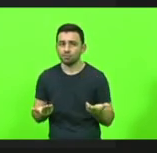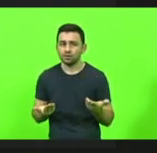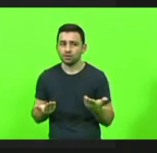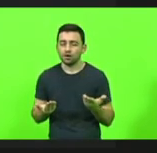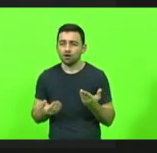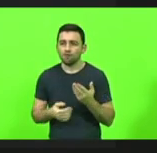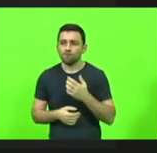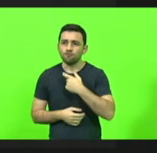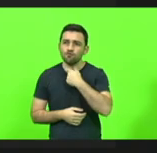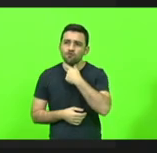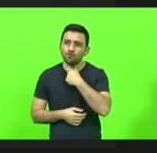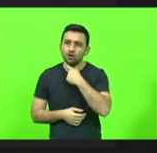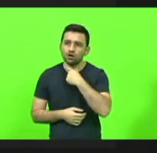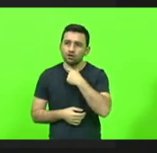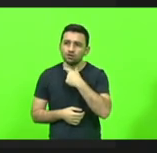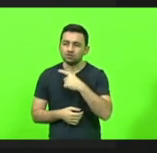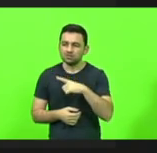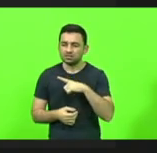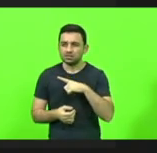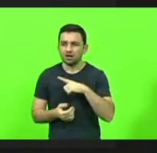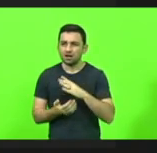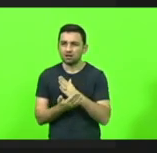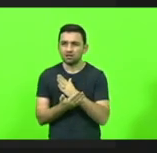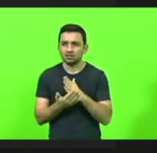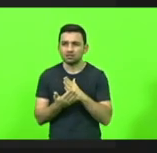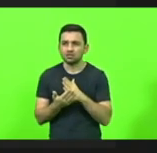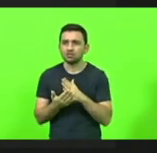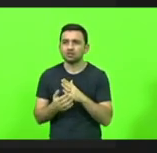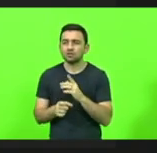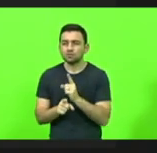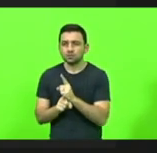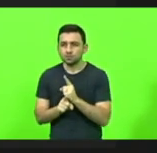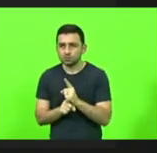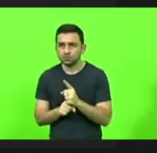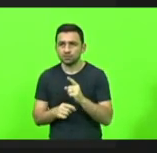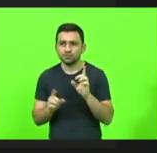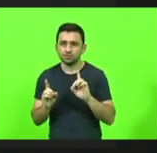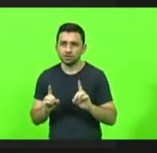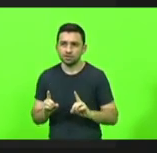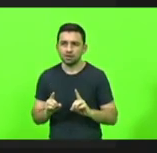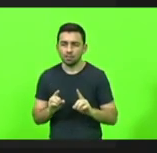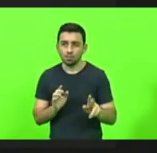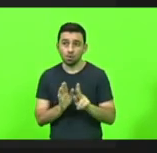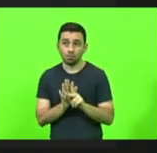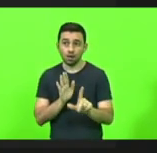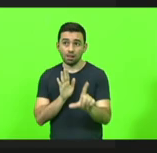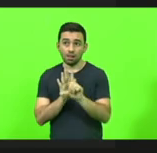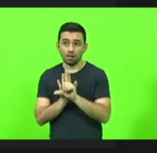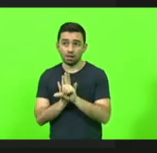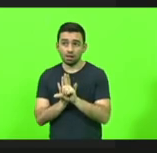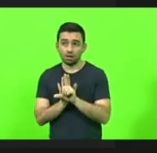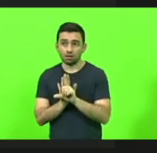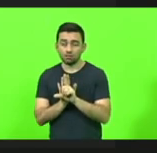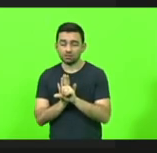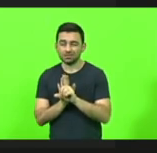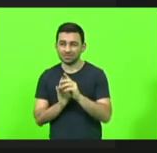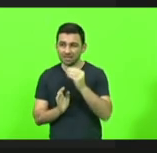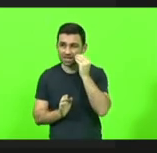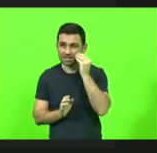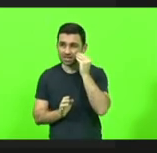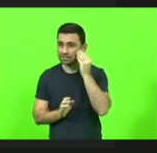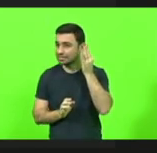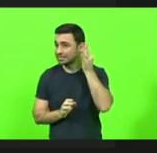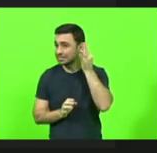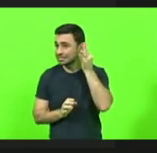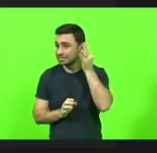Fonoaudiólogos precoce de deficiências... instituído por lei dentro do teste da orelhinha, são os fonoaudiólogos que